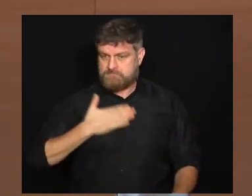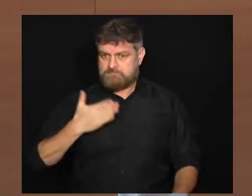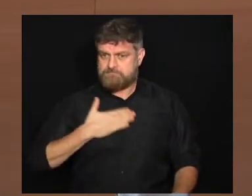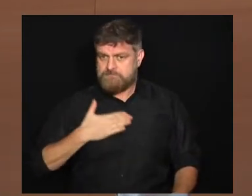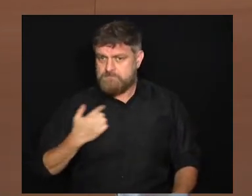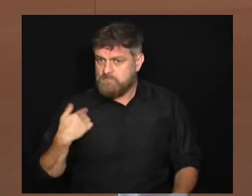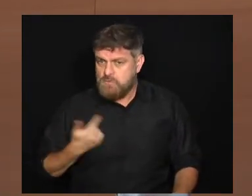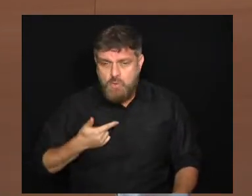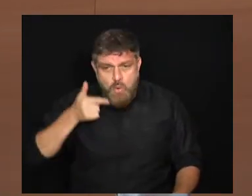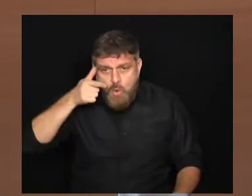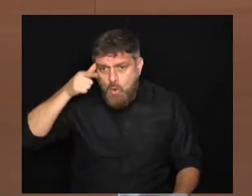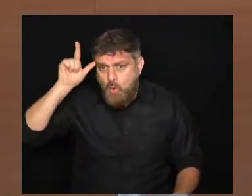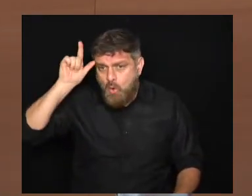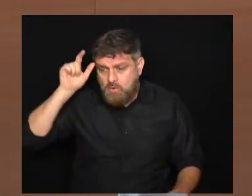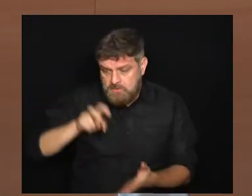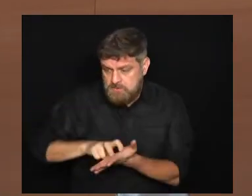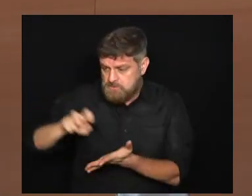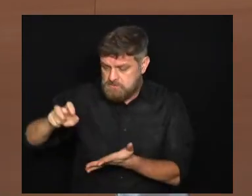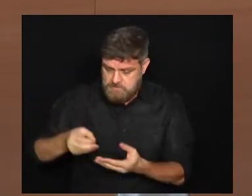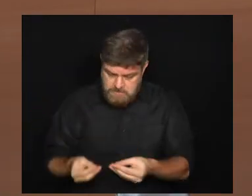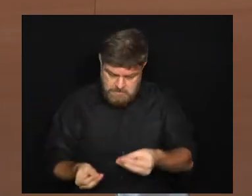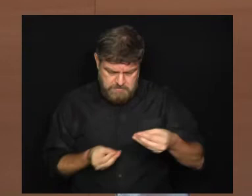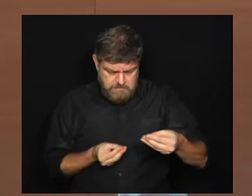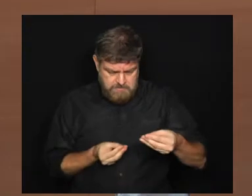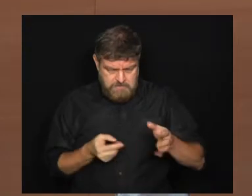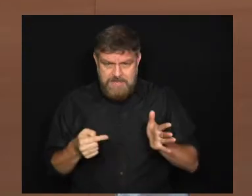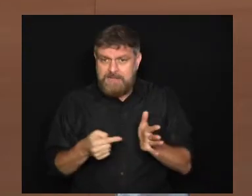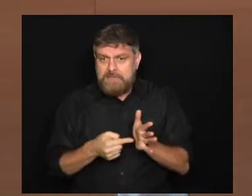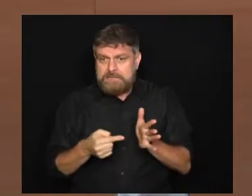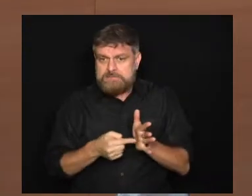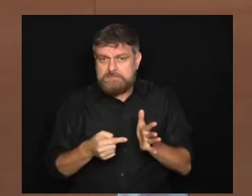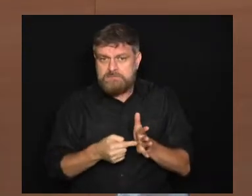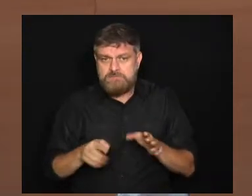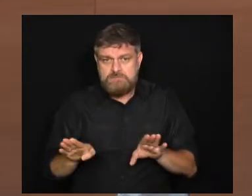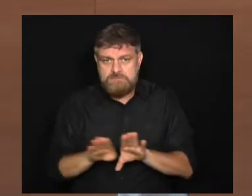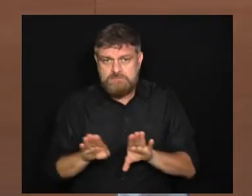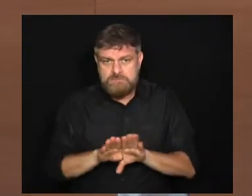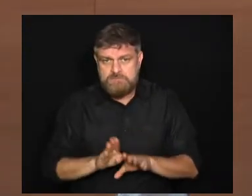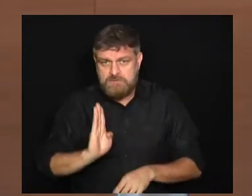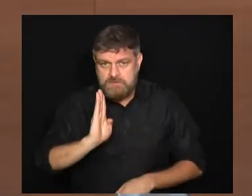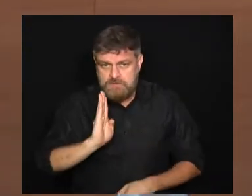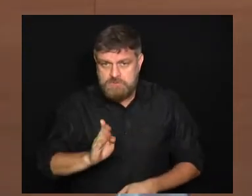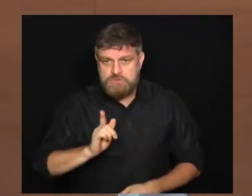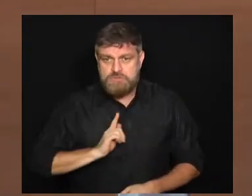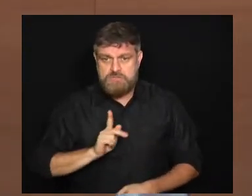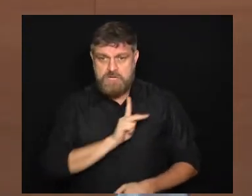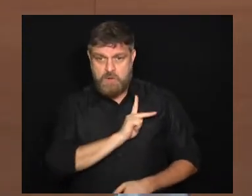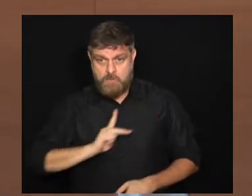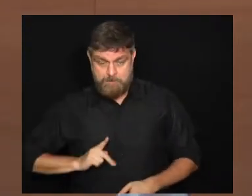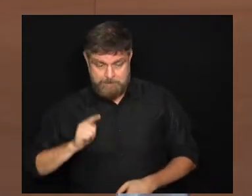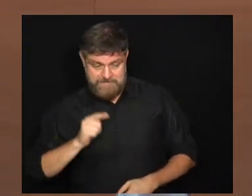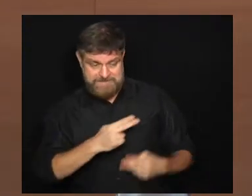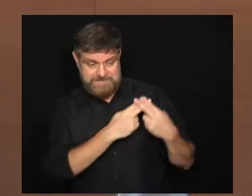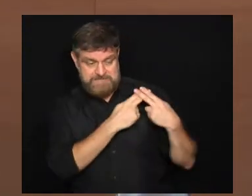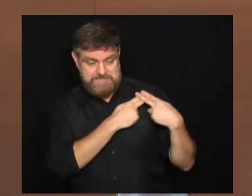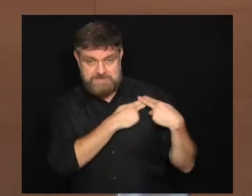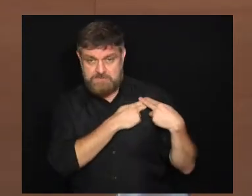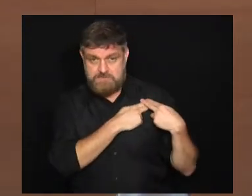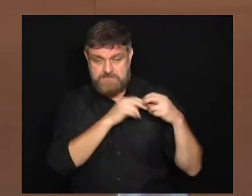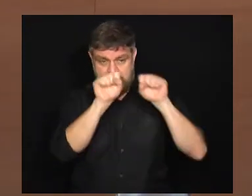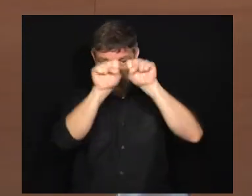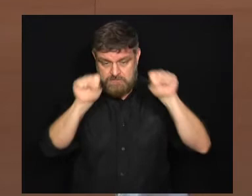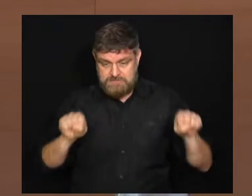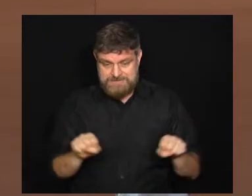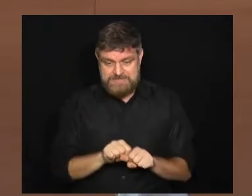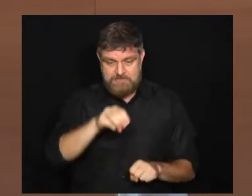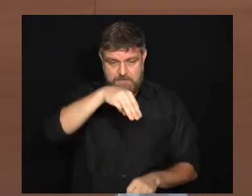pegos ontem pela parte da manhã. E acho que até o conhecimento foi direto já para o próprio presidente, o Dr. Marcos